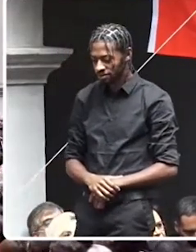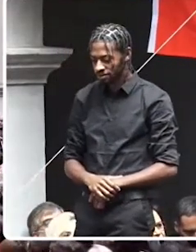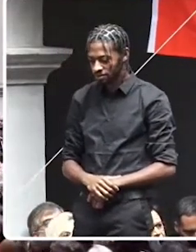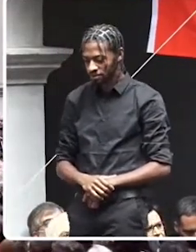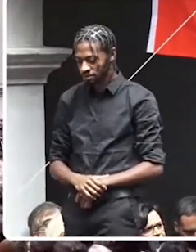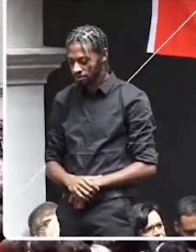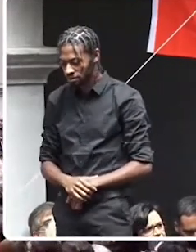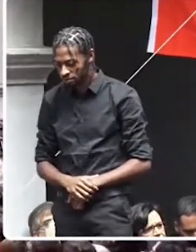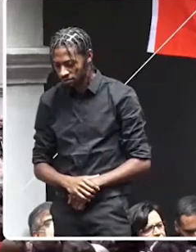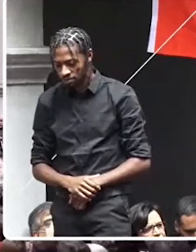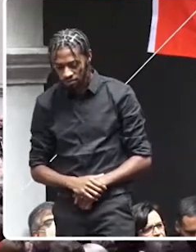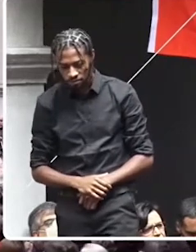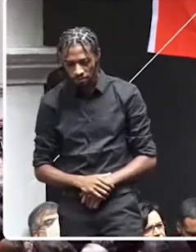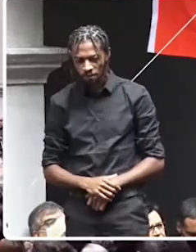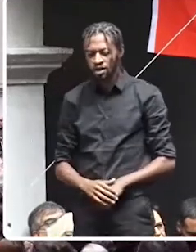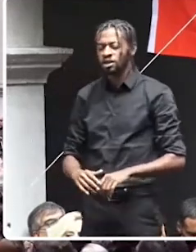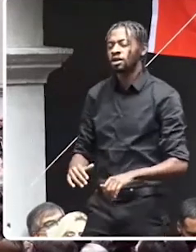Em agosto de